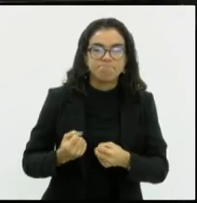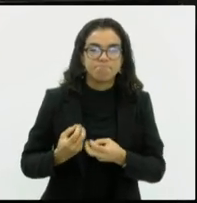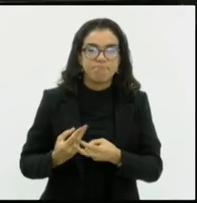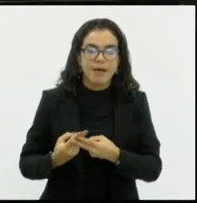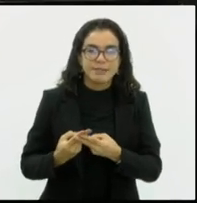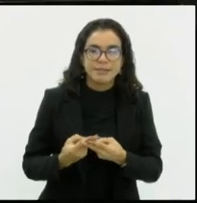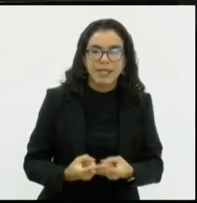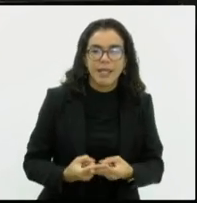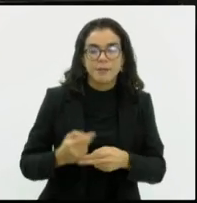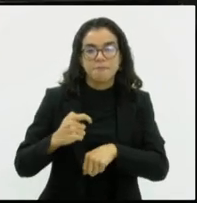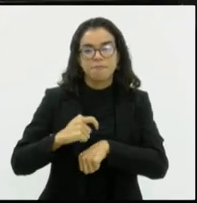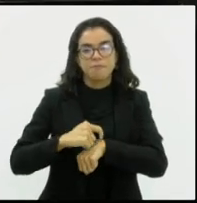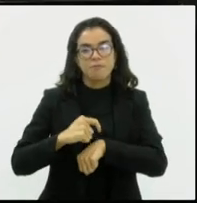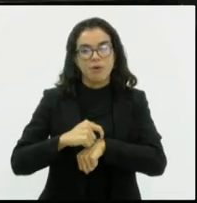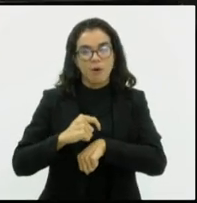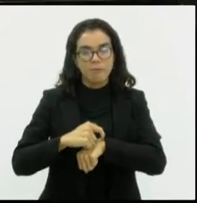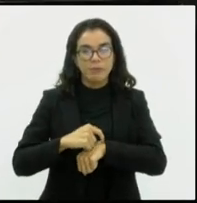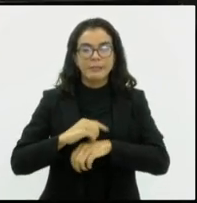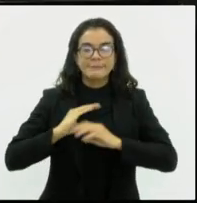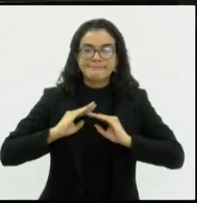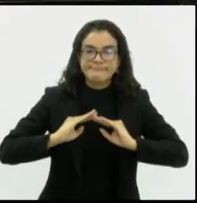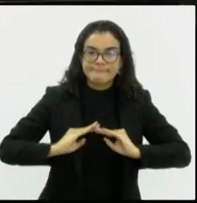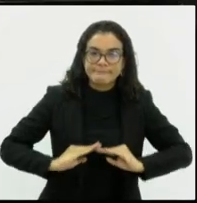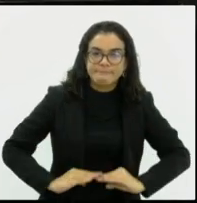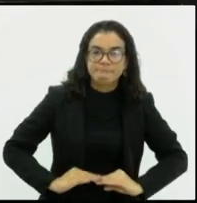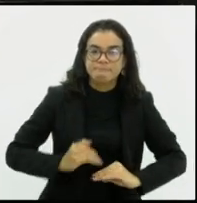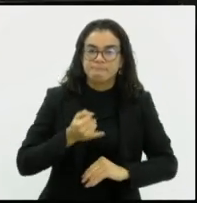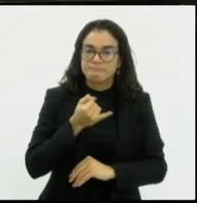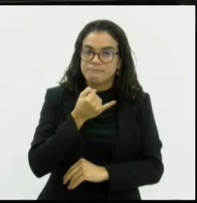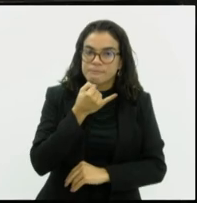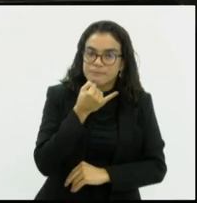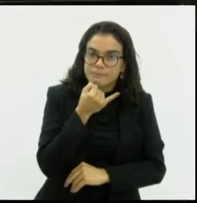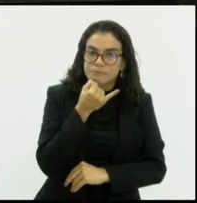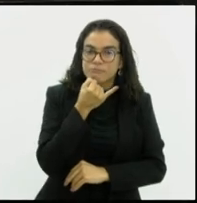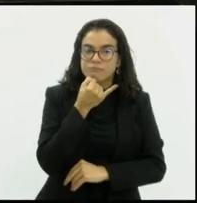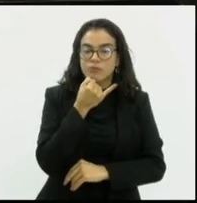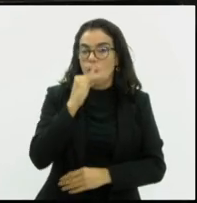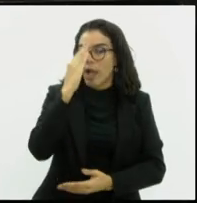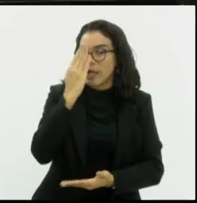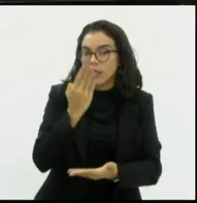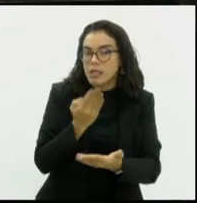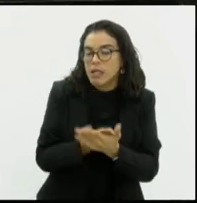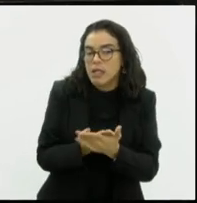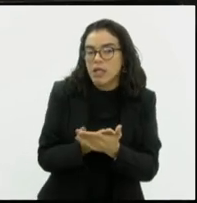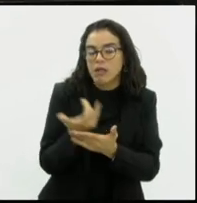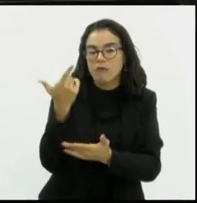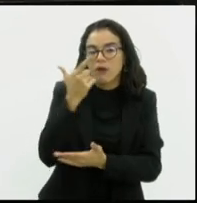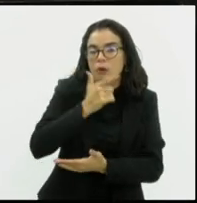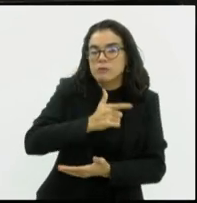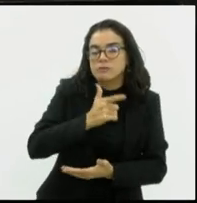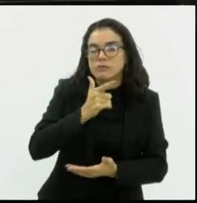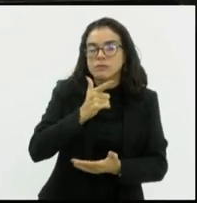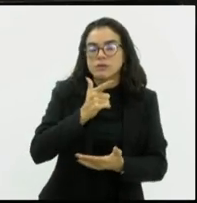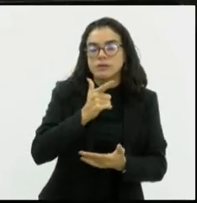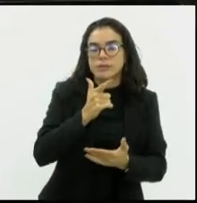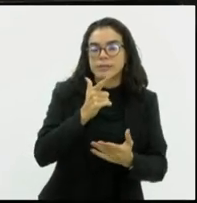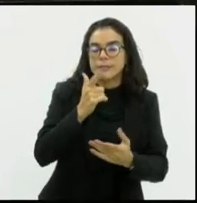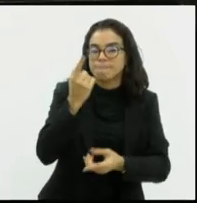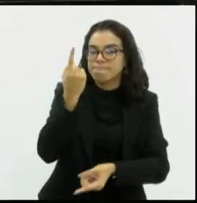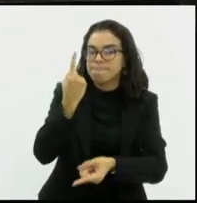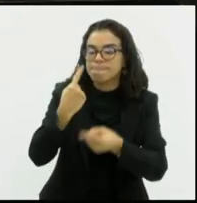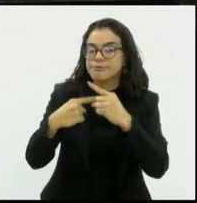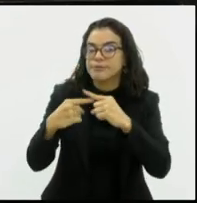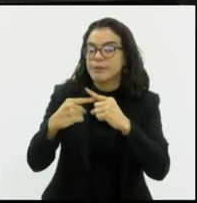muitos momentos se entristece, não crê que vai passar adiante, mas Deus deixa